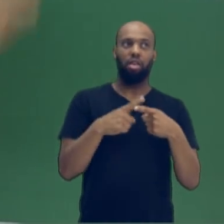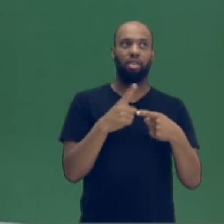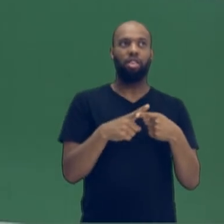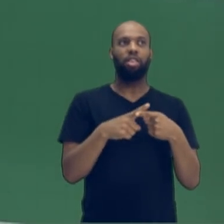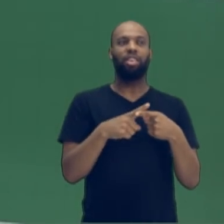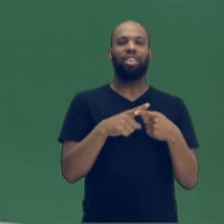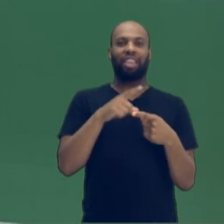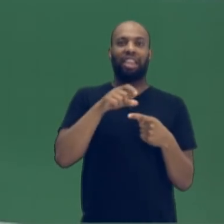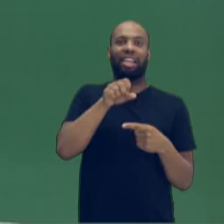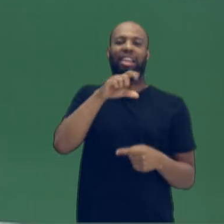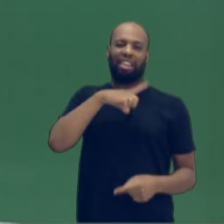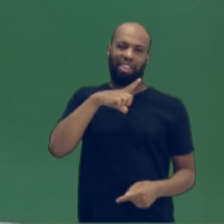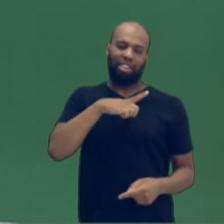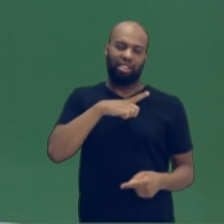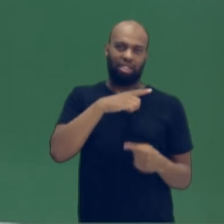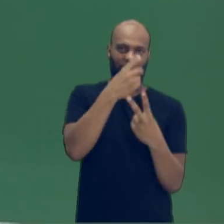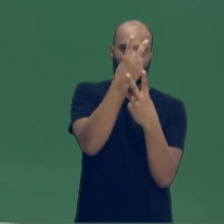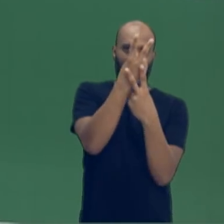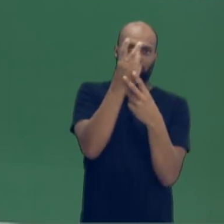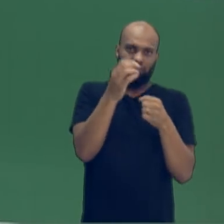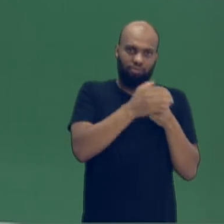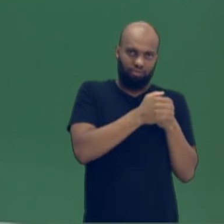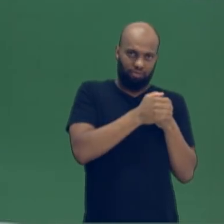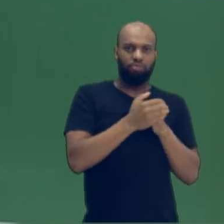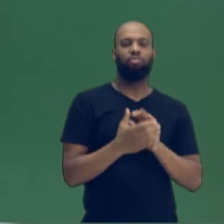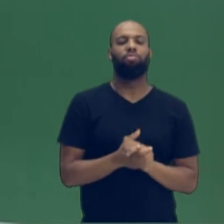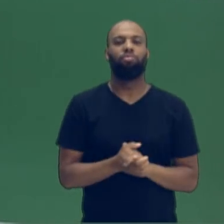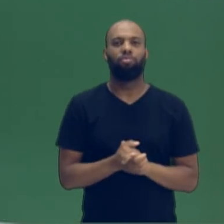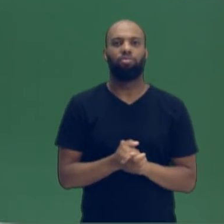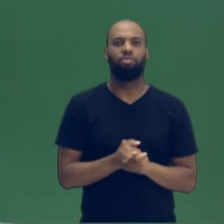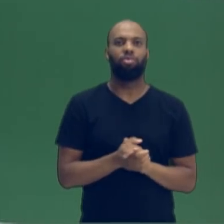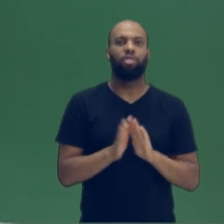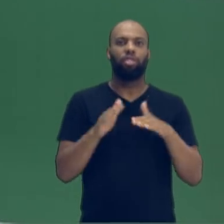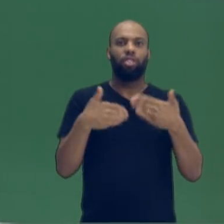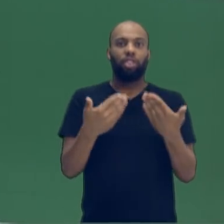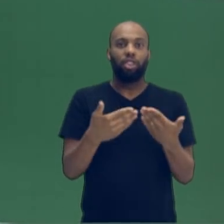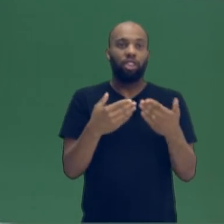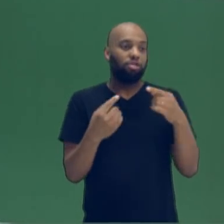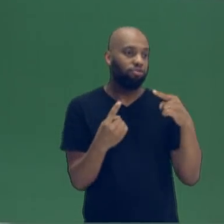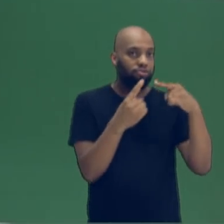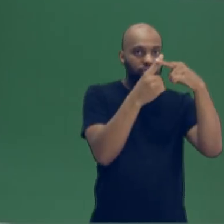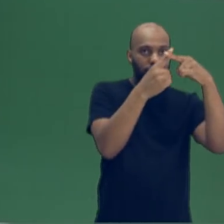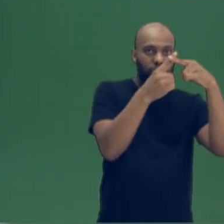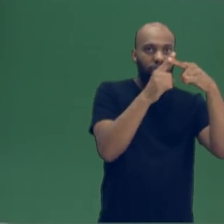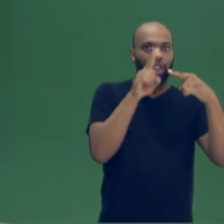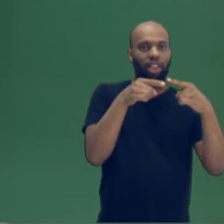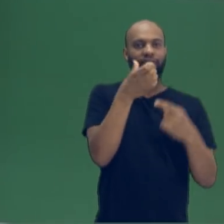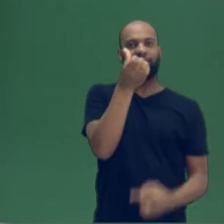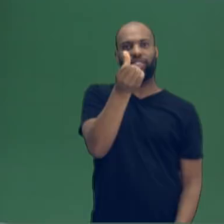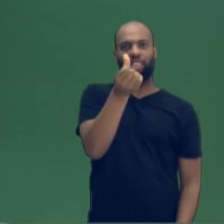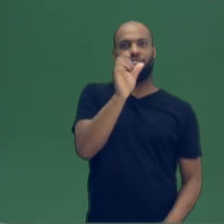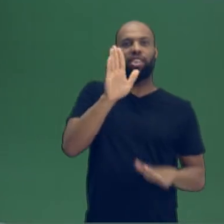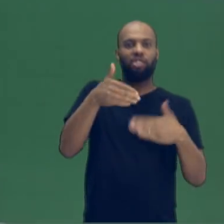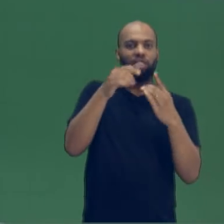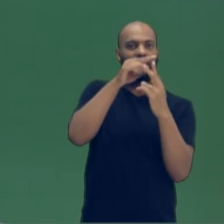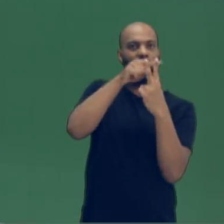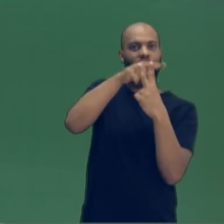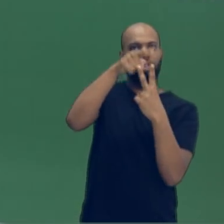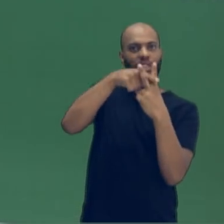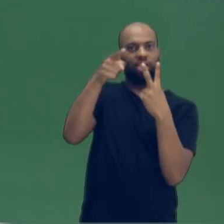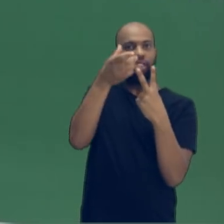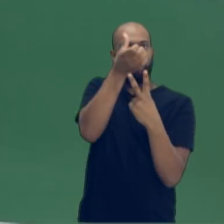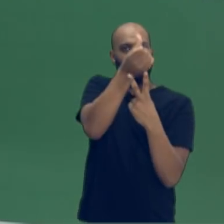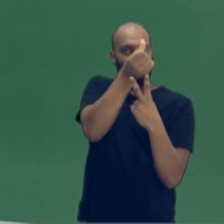representação, né, genérica aqui para a raiz quadrada, 3 vezes 2, nós teremos uma raiz sexta de